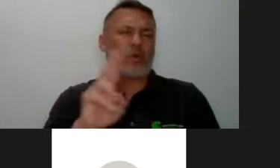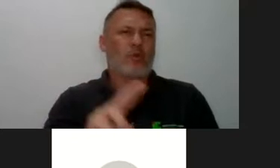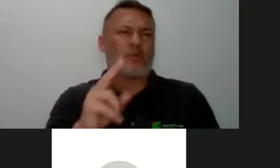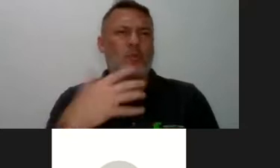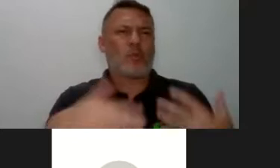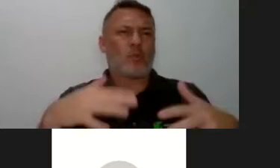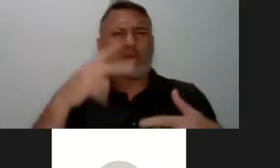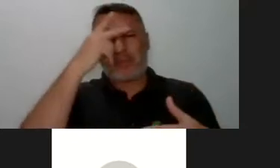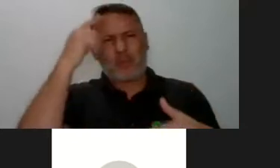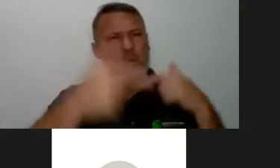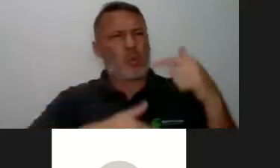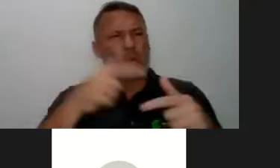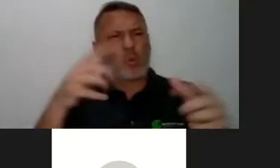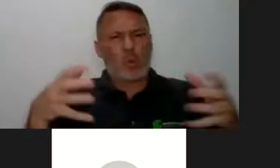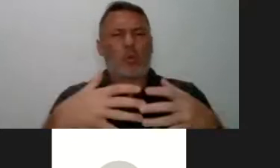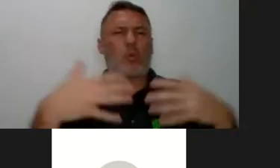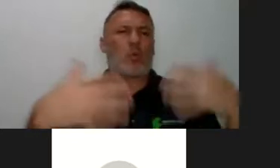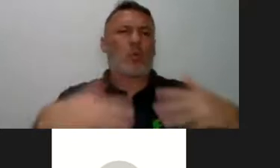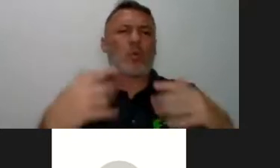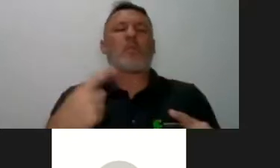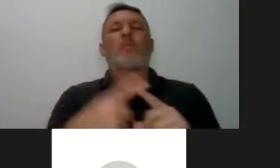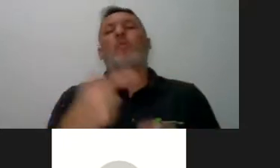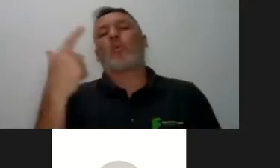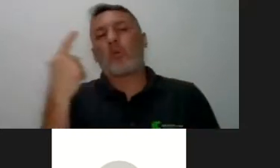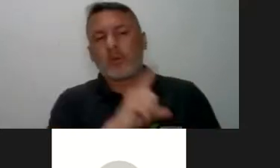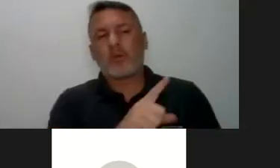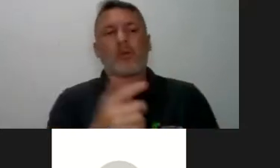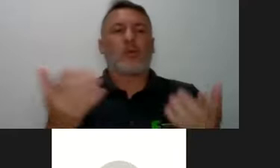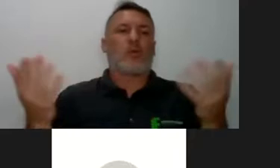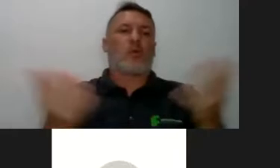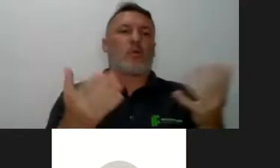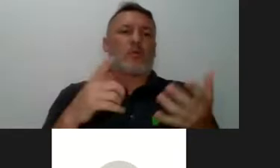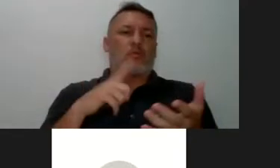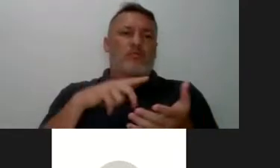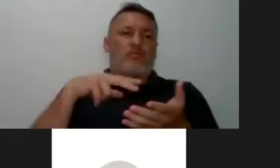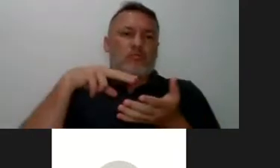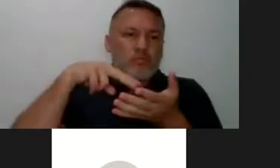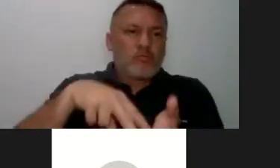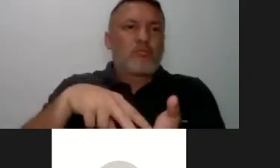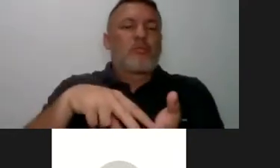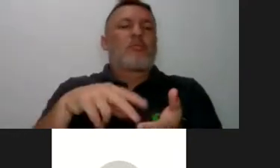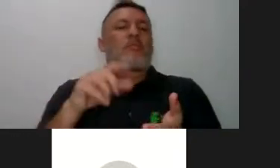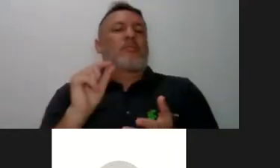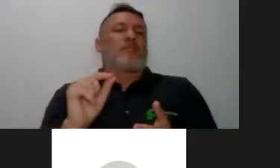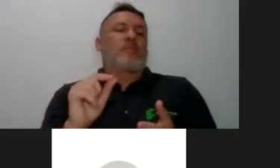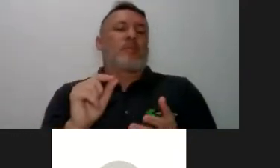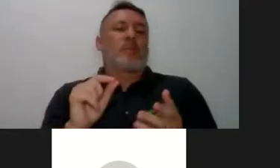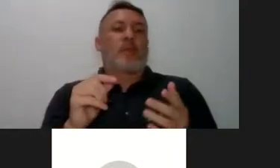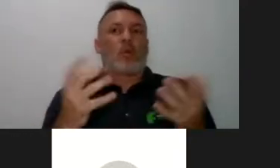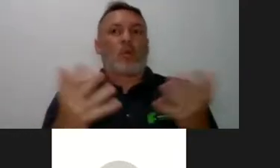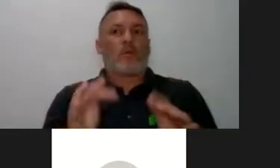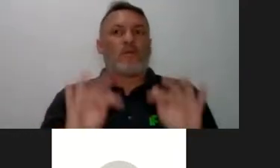pessoas trabalharam para que nós pudéssemos estar aqui e pudéssemos, nessa final de